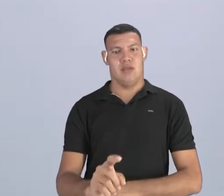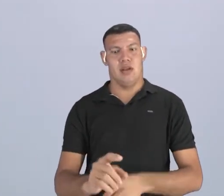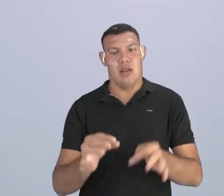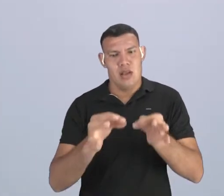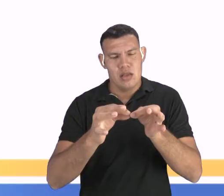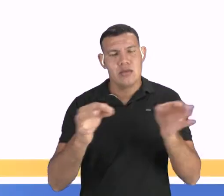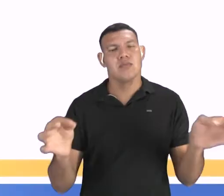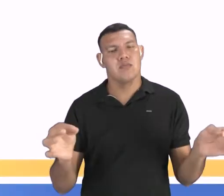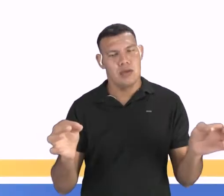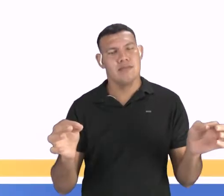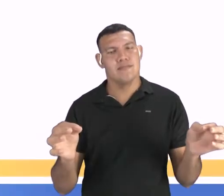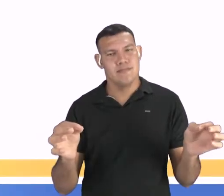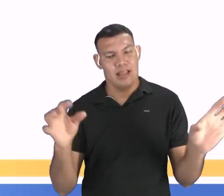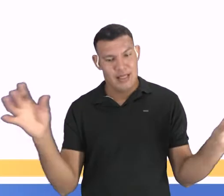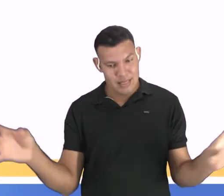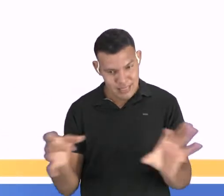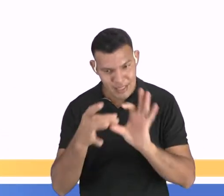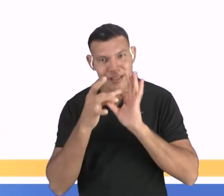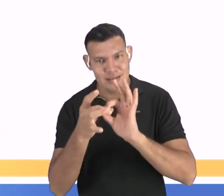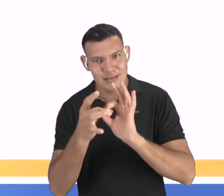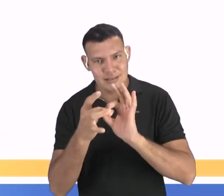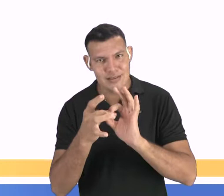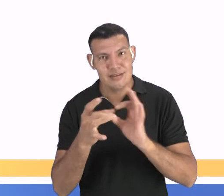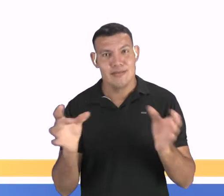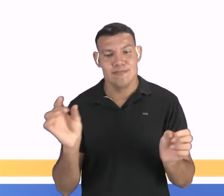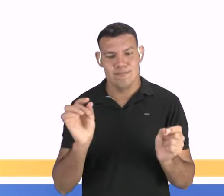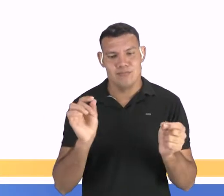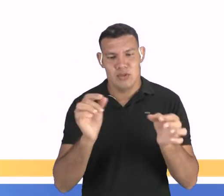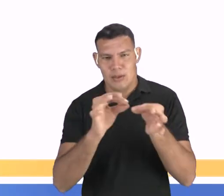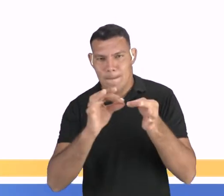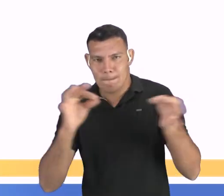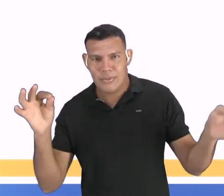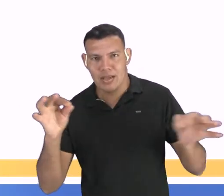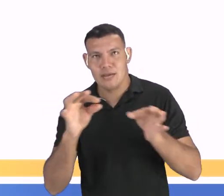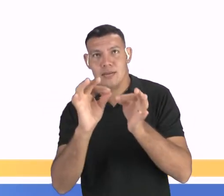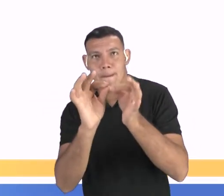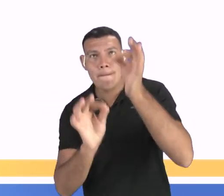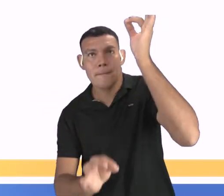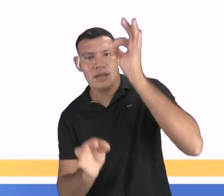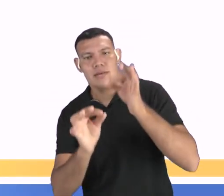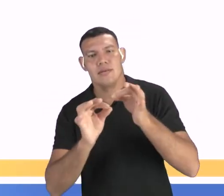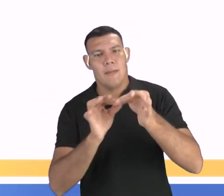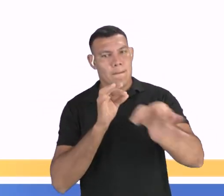mas estão ligadas ao tipo de medida que pode ser obtida nesses objetos.